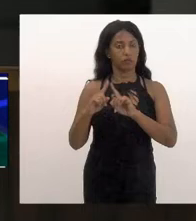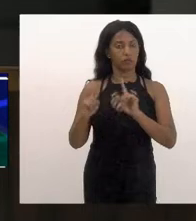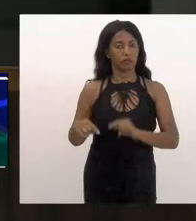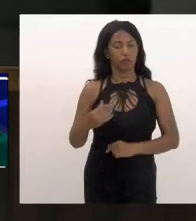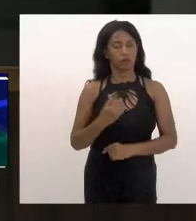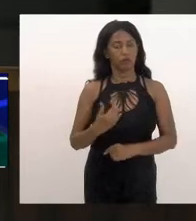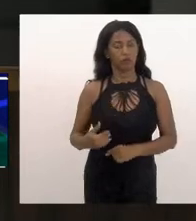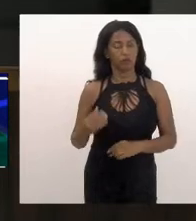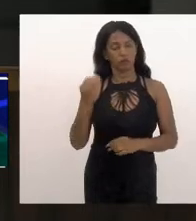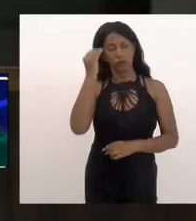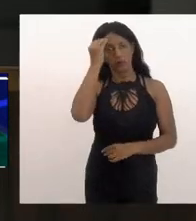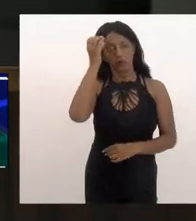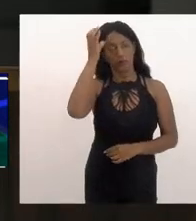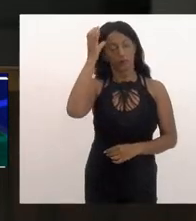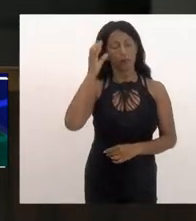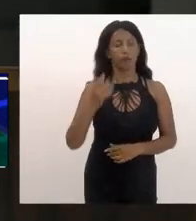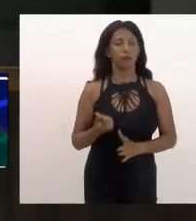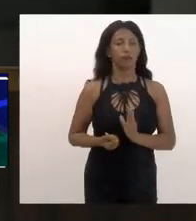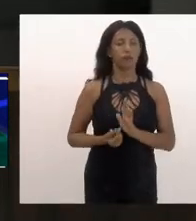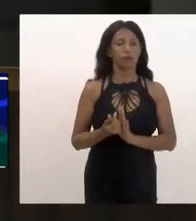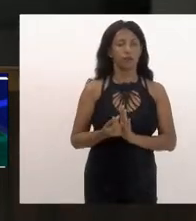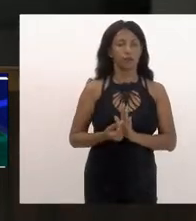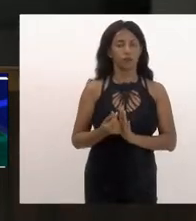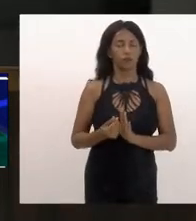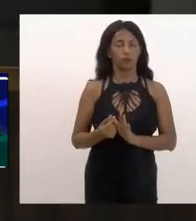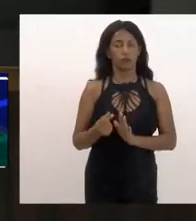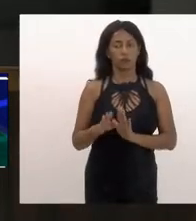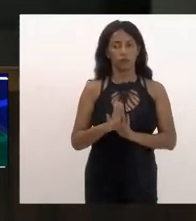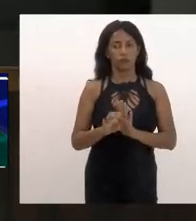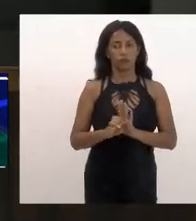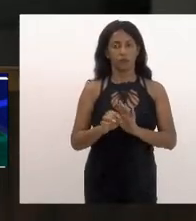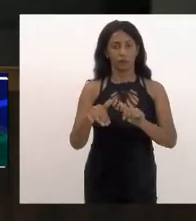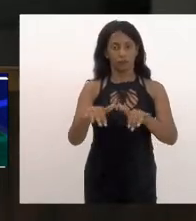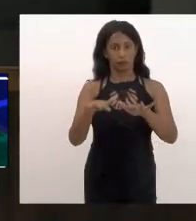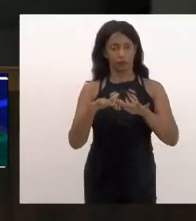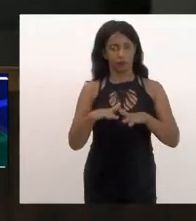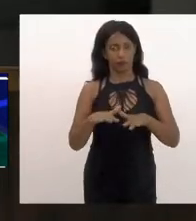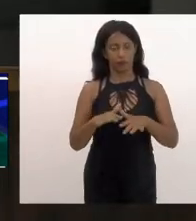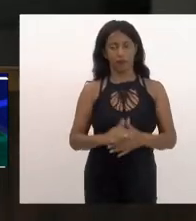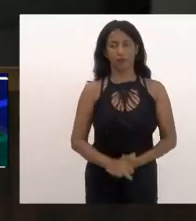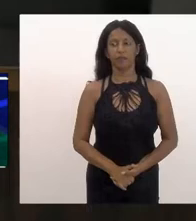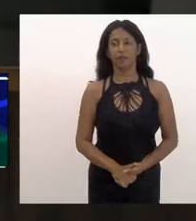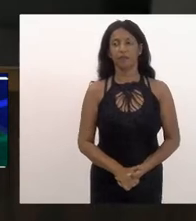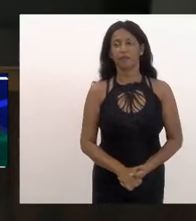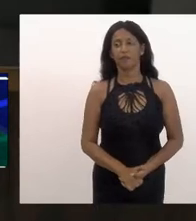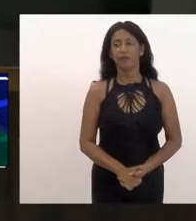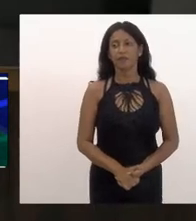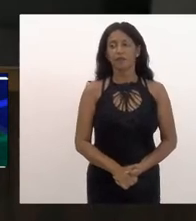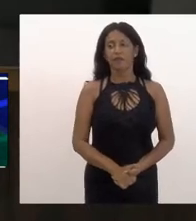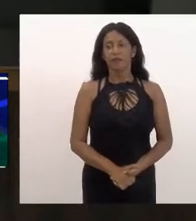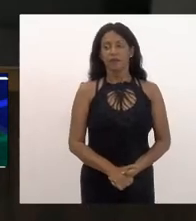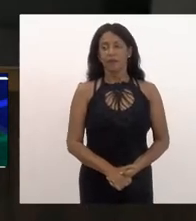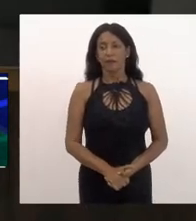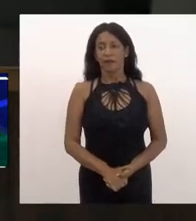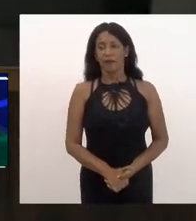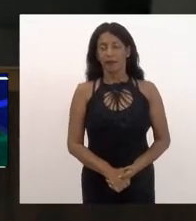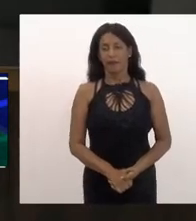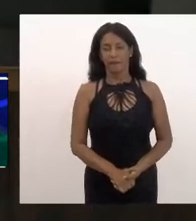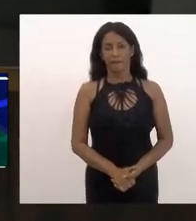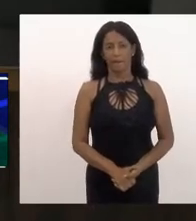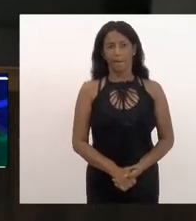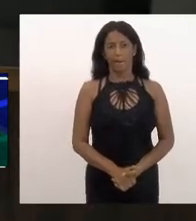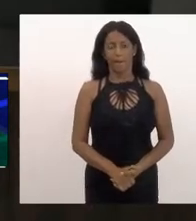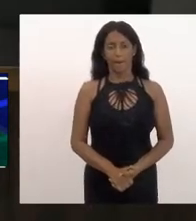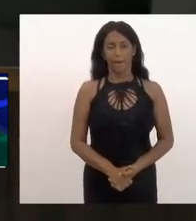Públicos, Cultura e Orçamento, às emendas de plenário. Questão de ordem do deputado Márcio